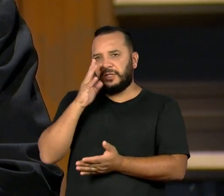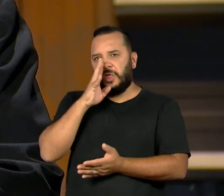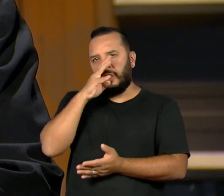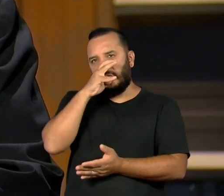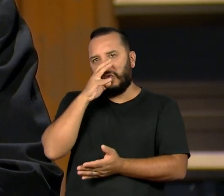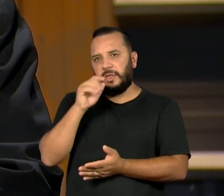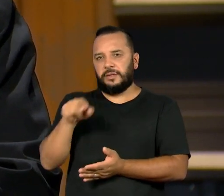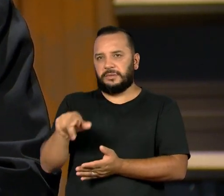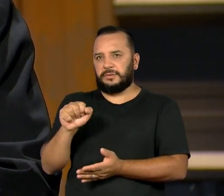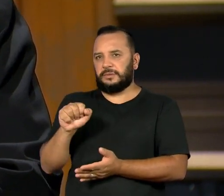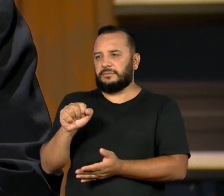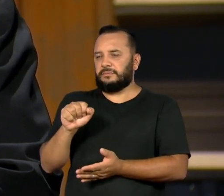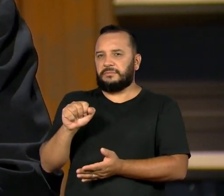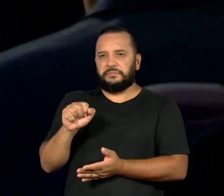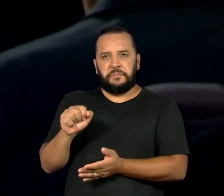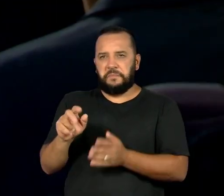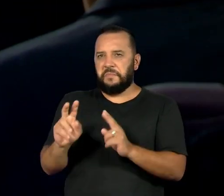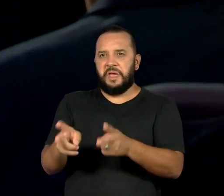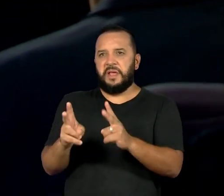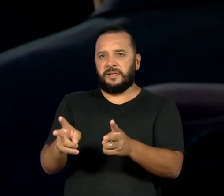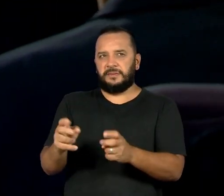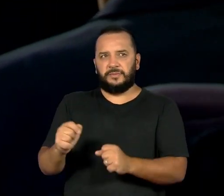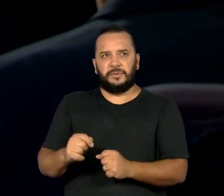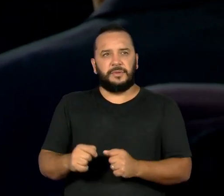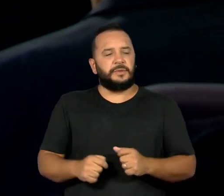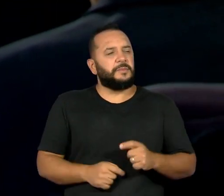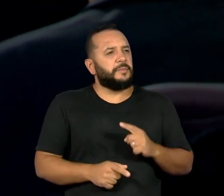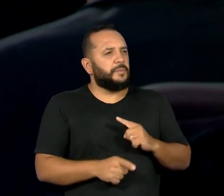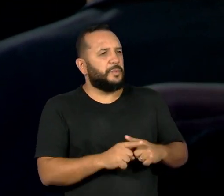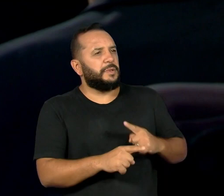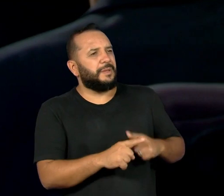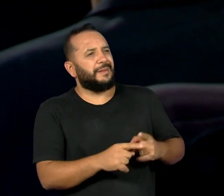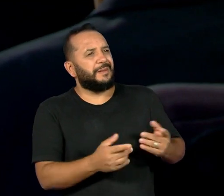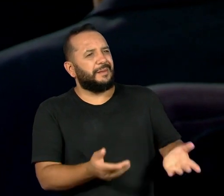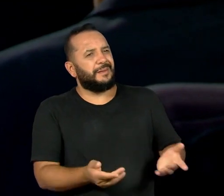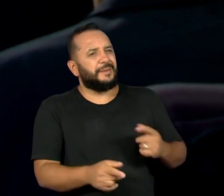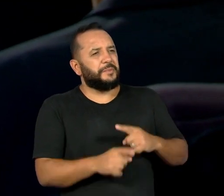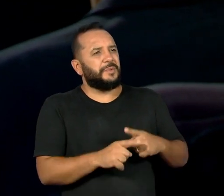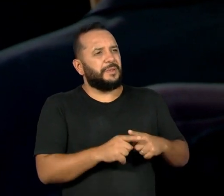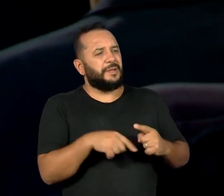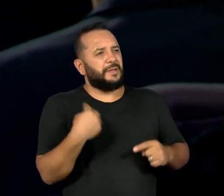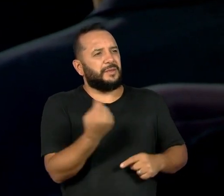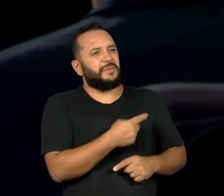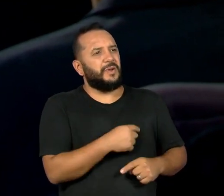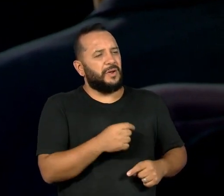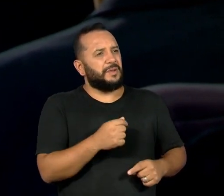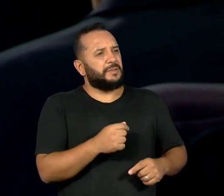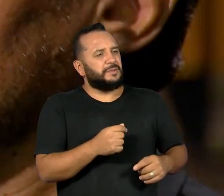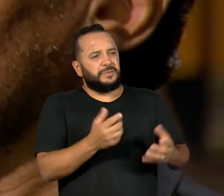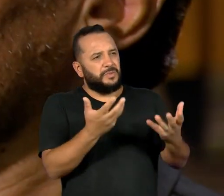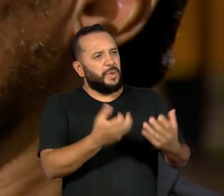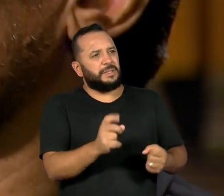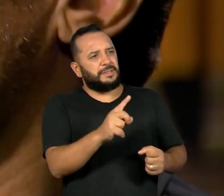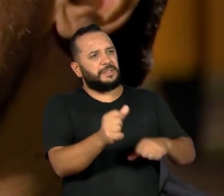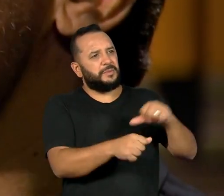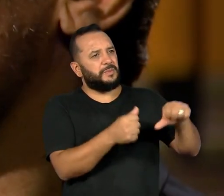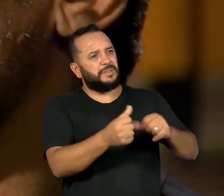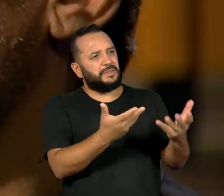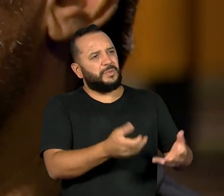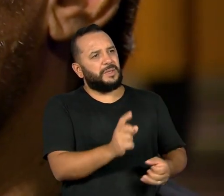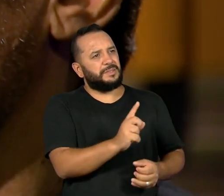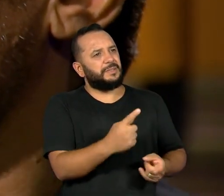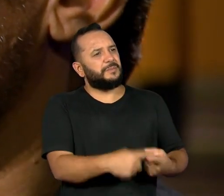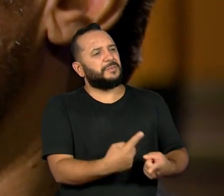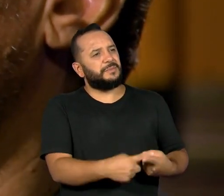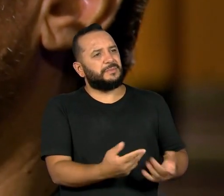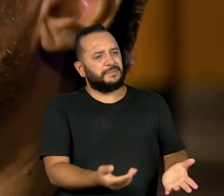impermanência dos mares. Por que, Rodrigo? Me diga. Por que a gente é tão resistente à mudança? Eu acho que é um